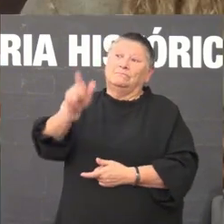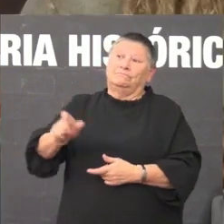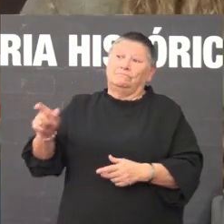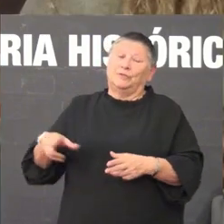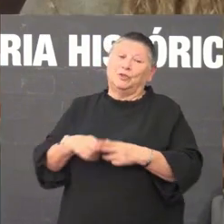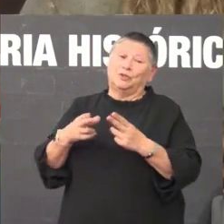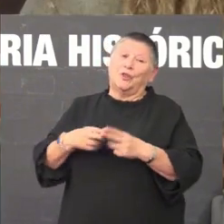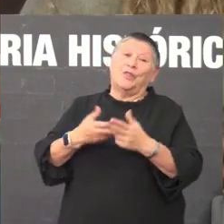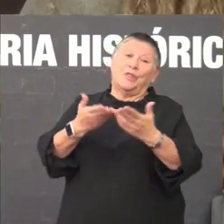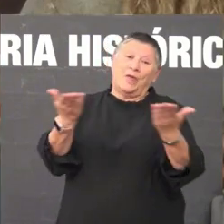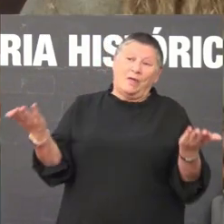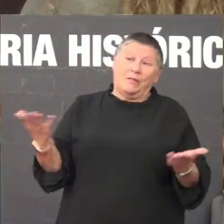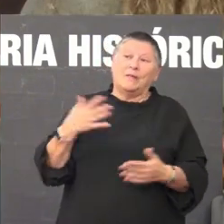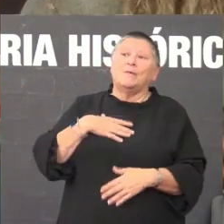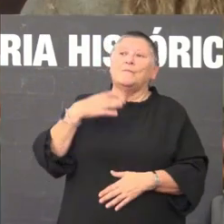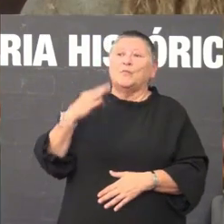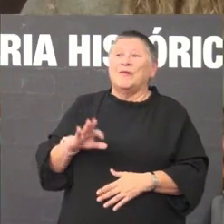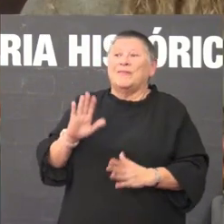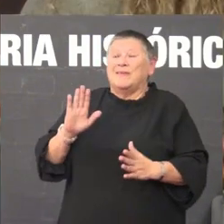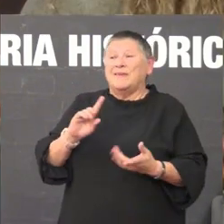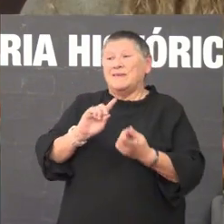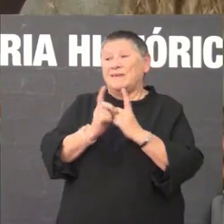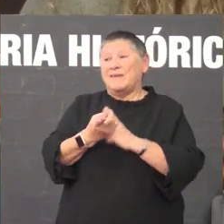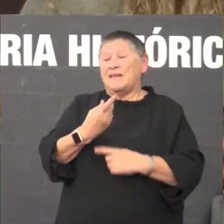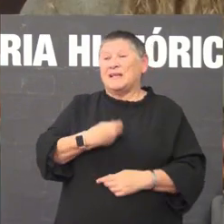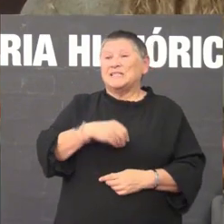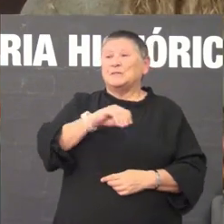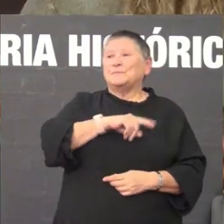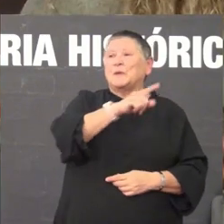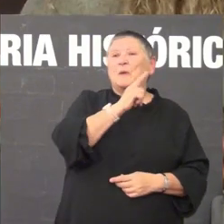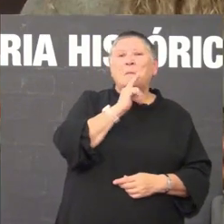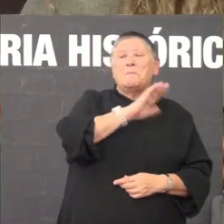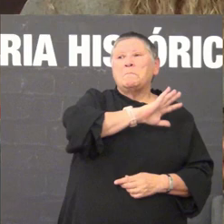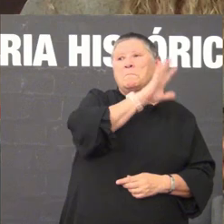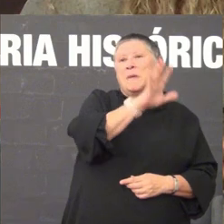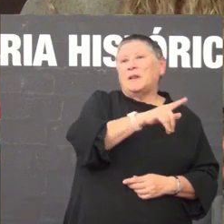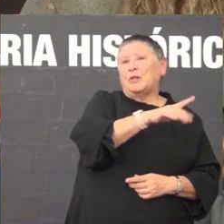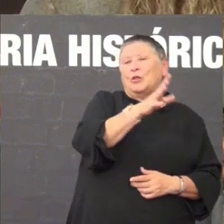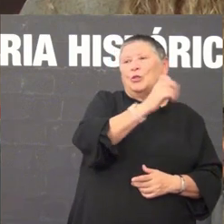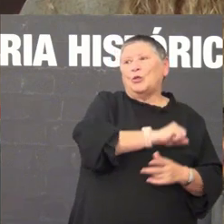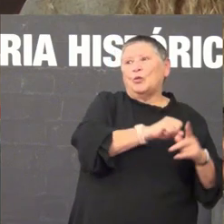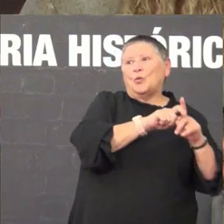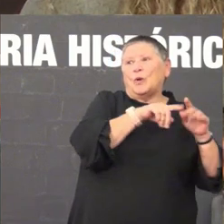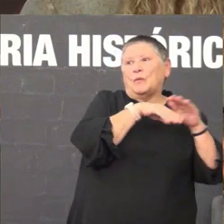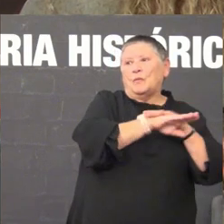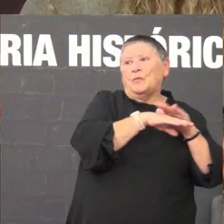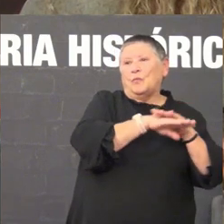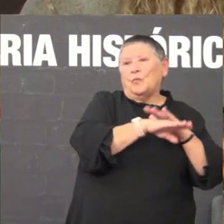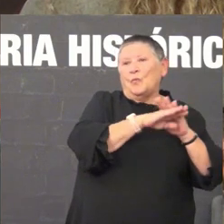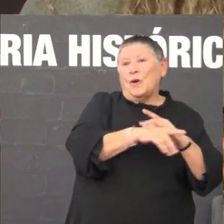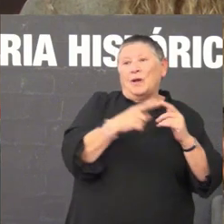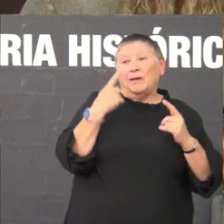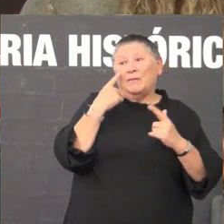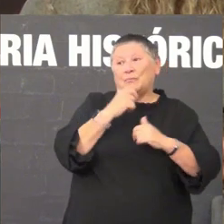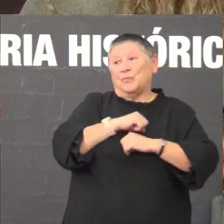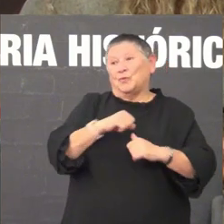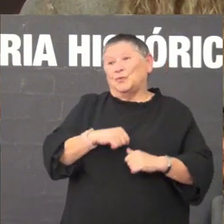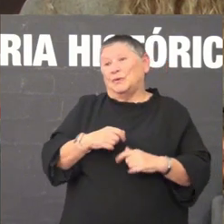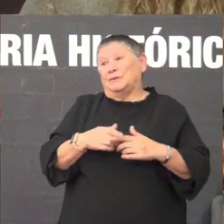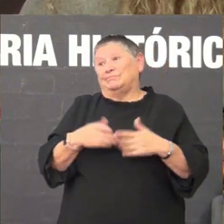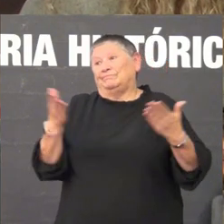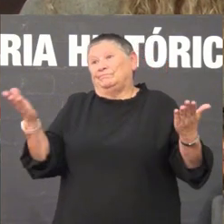uma pacificação de todos os espanhóis, ou uma pacificação de todos os portugueses, e do nome do que era mais importante, ou